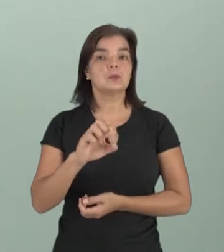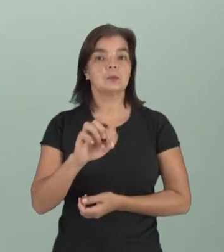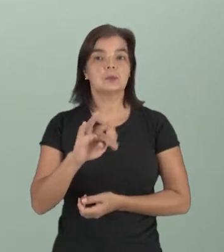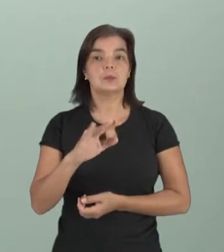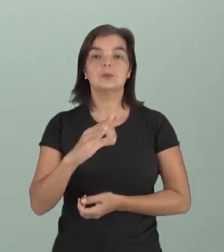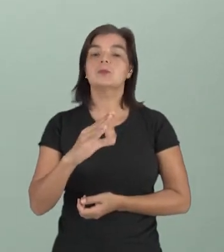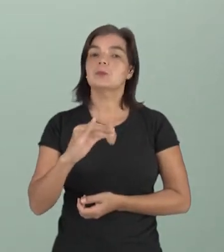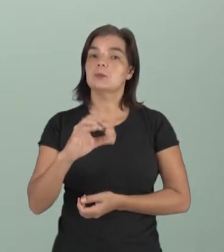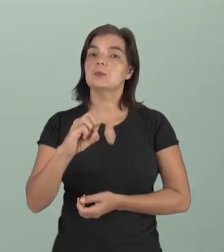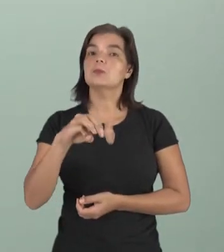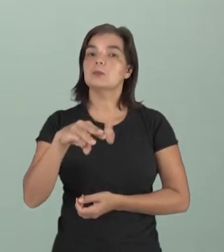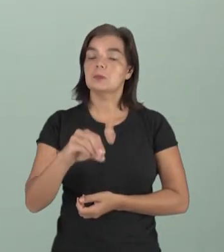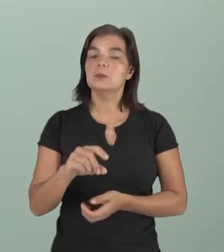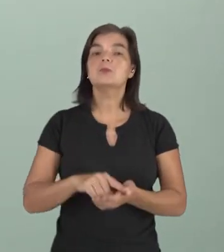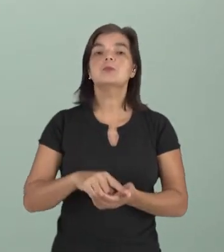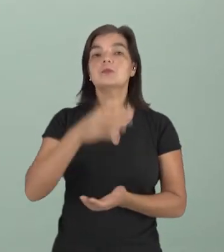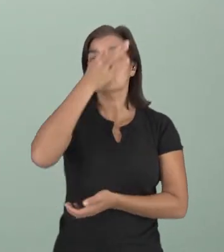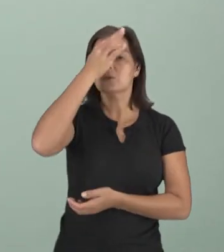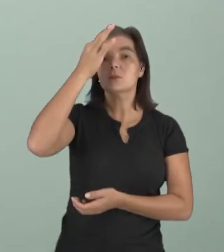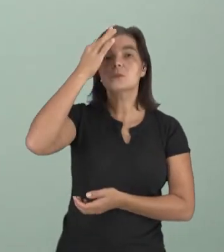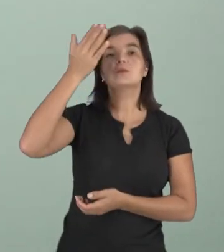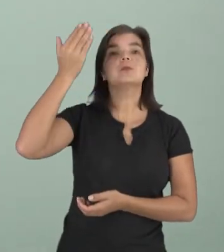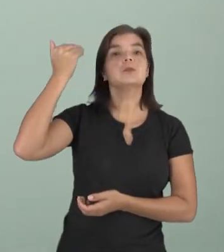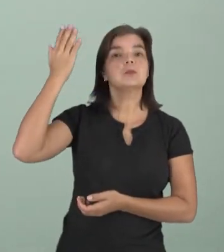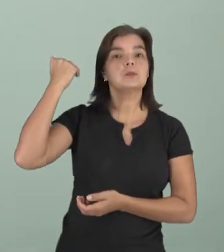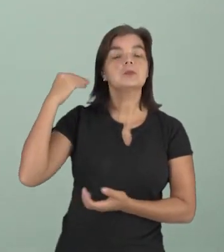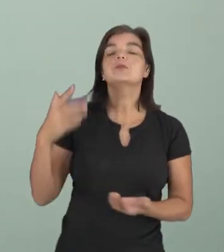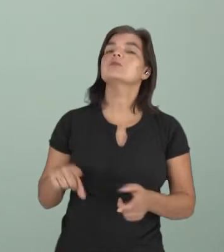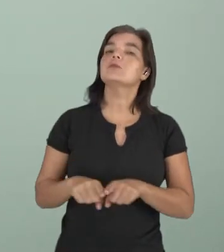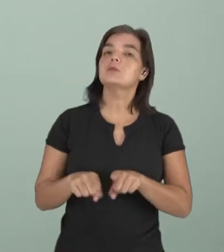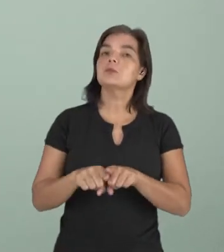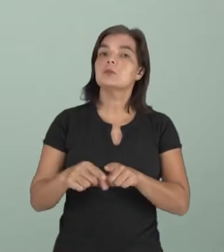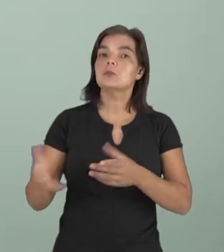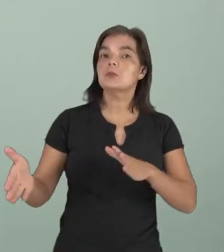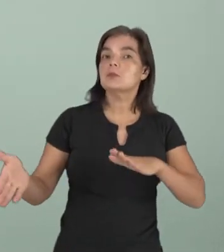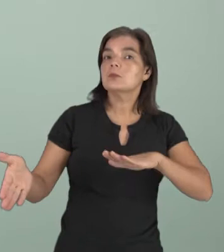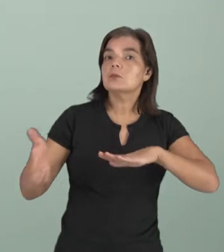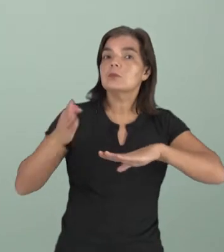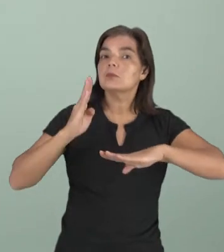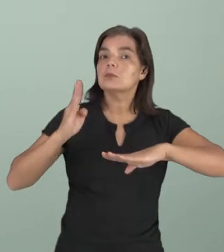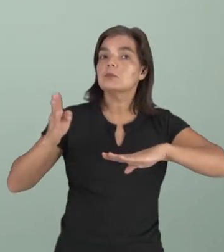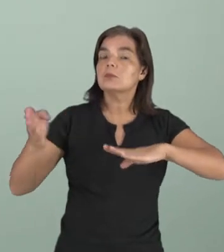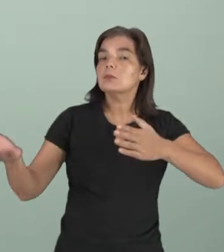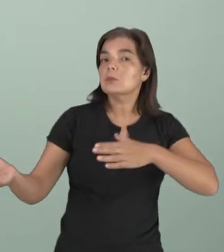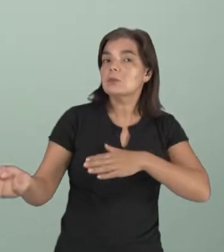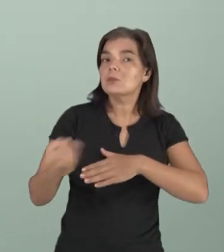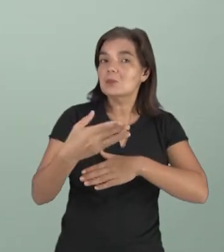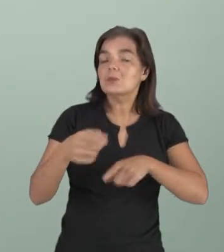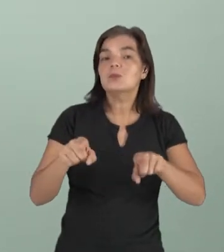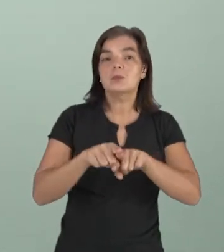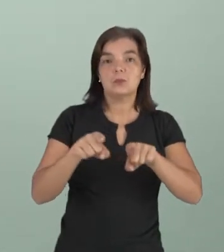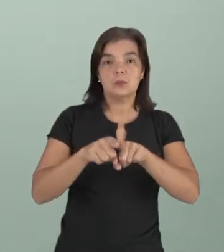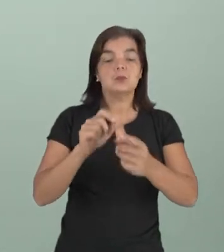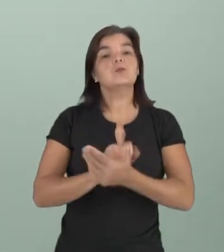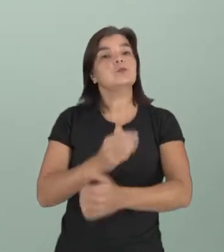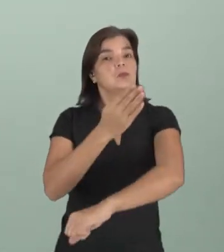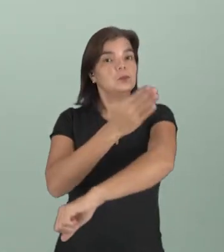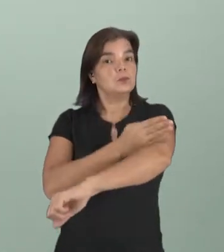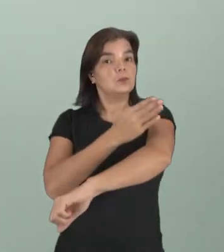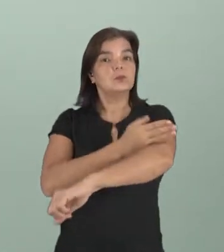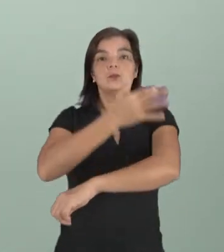corrente filosófica antiga e ela é resgatada na modernidade. Então, se o período medieval foi